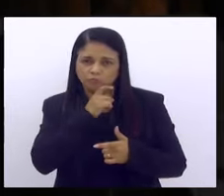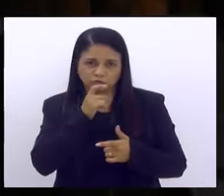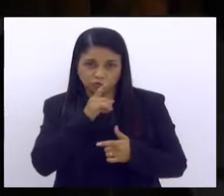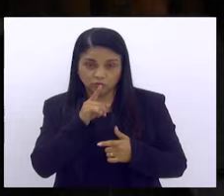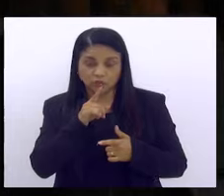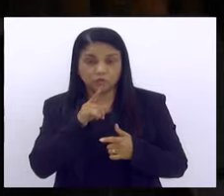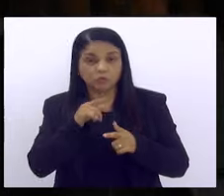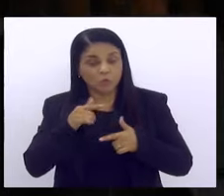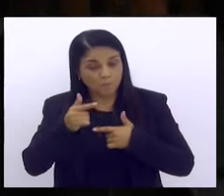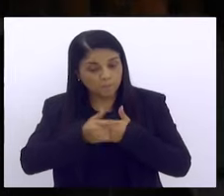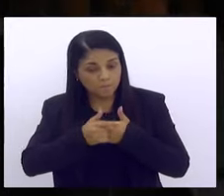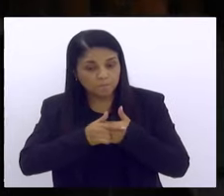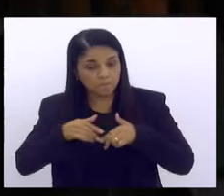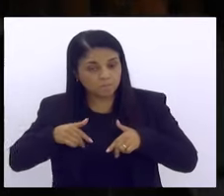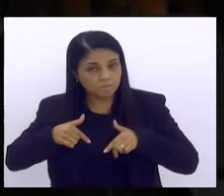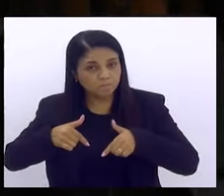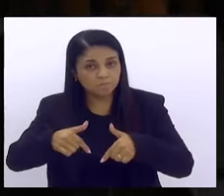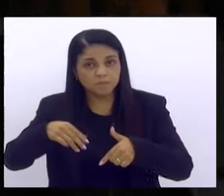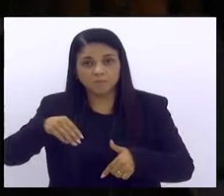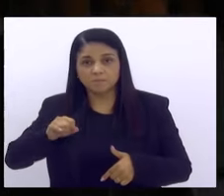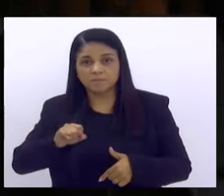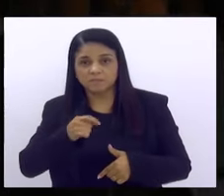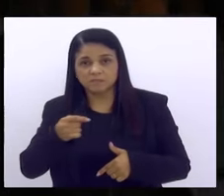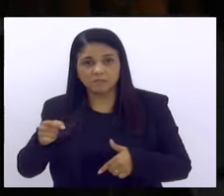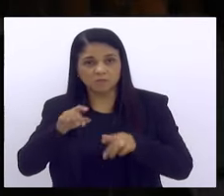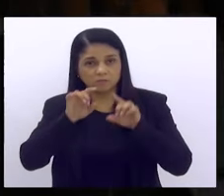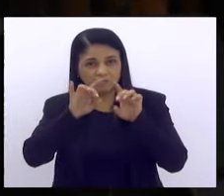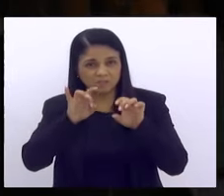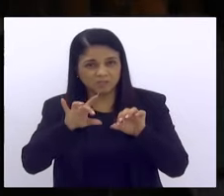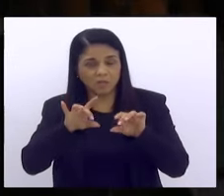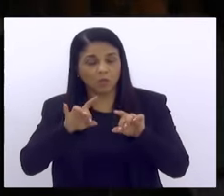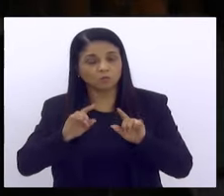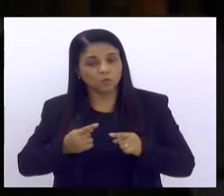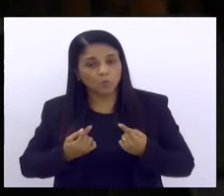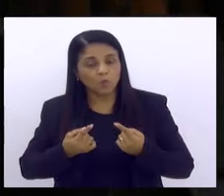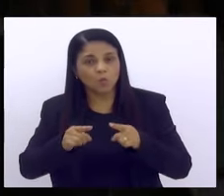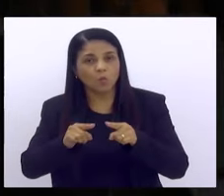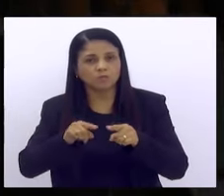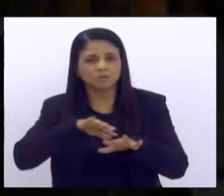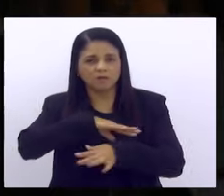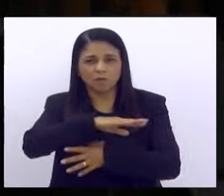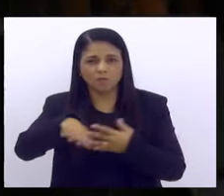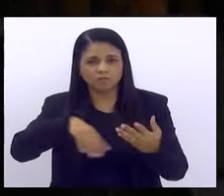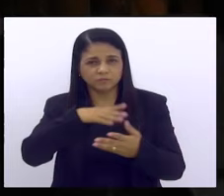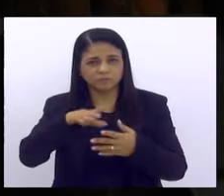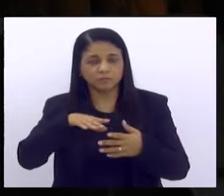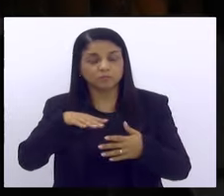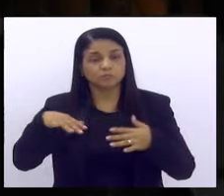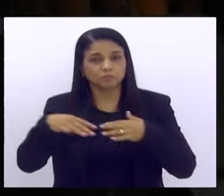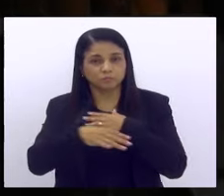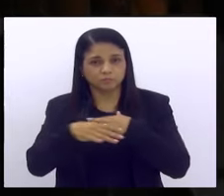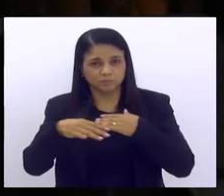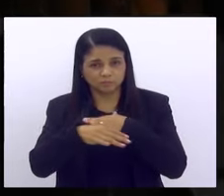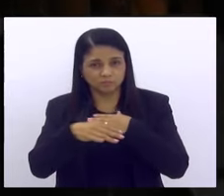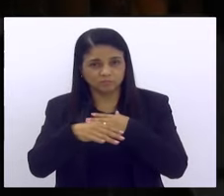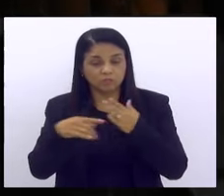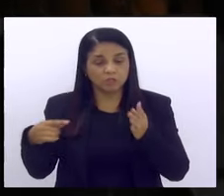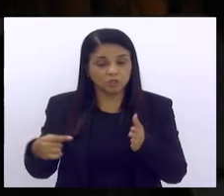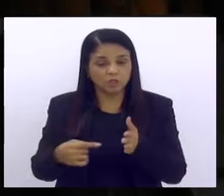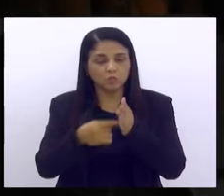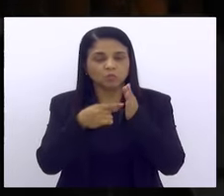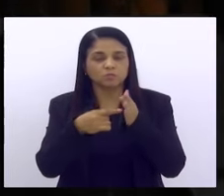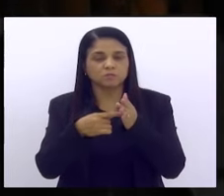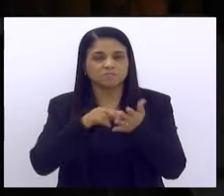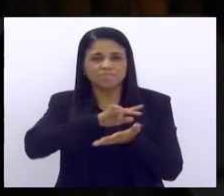da Comissão Especial de Combate à Desordem Urbana, fruto das denúncias inúmeras que recebemos de